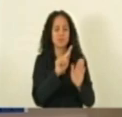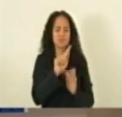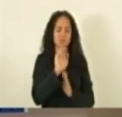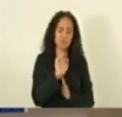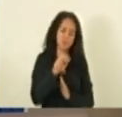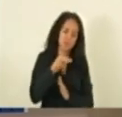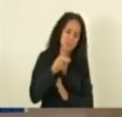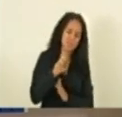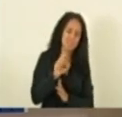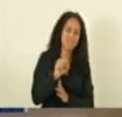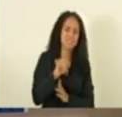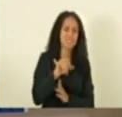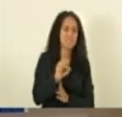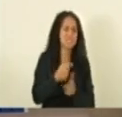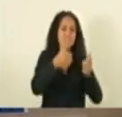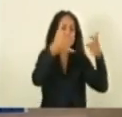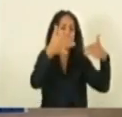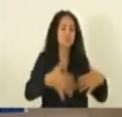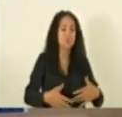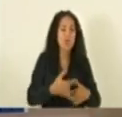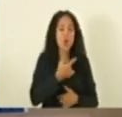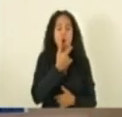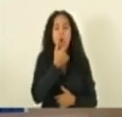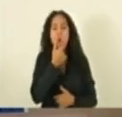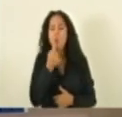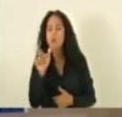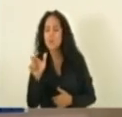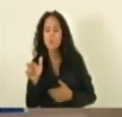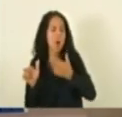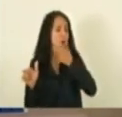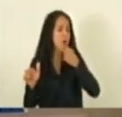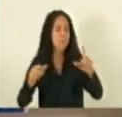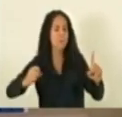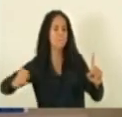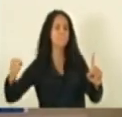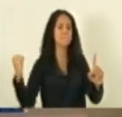inveja. Então, assim, ao longo do tempo,